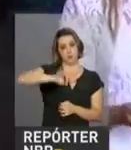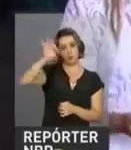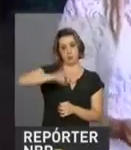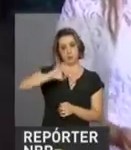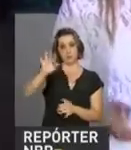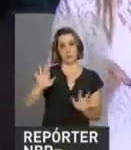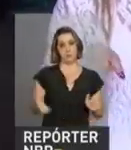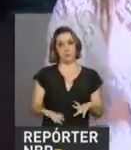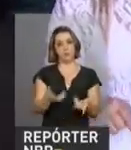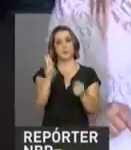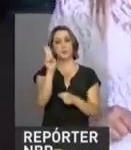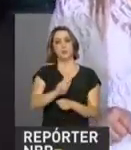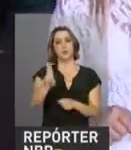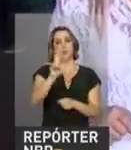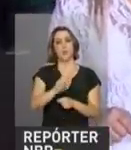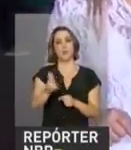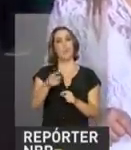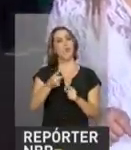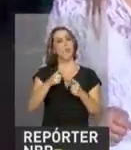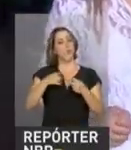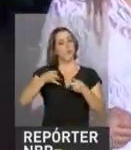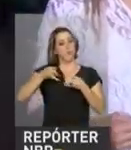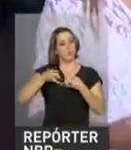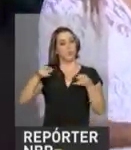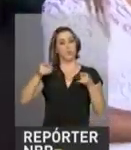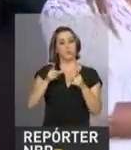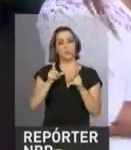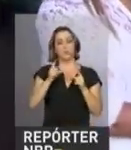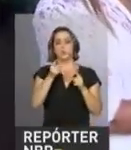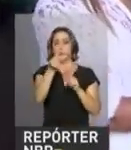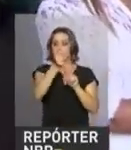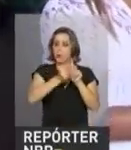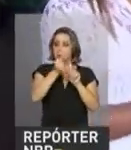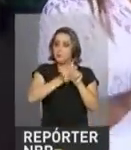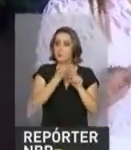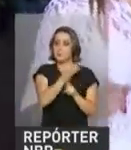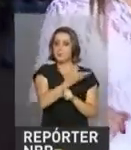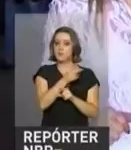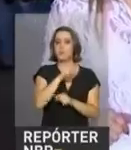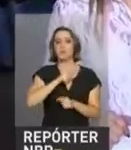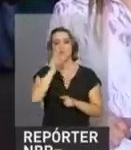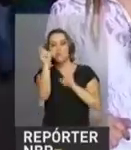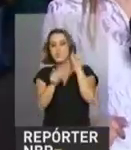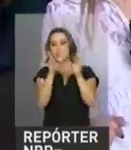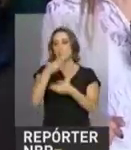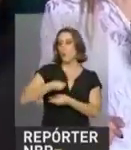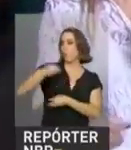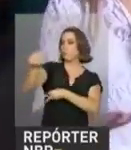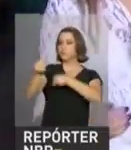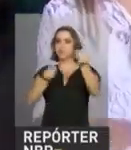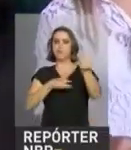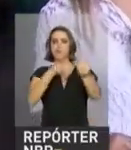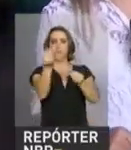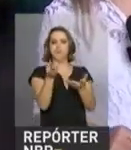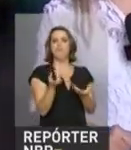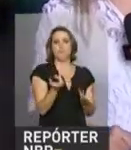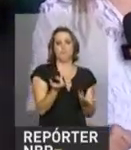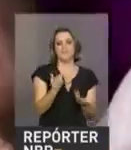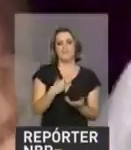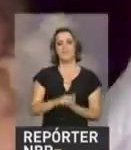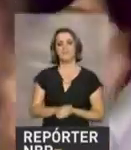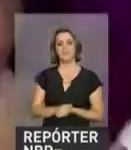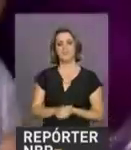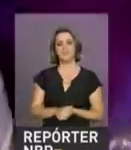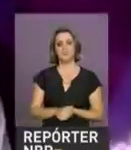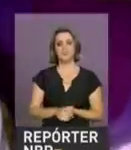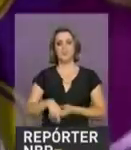de preservativos, este ano o Carnaval vai contar com personagens como estes aqui, que vão estar distribuindo camisinhas nos blocos de rua.